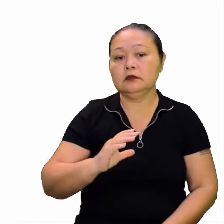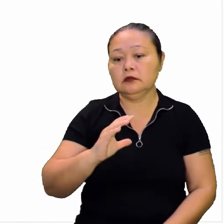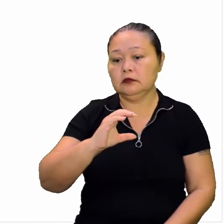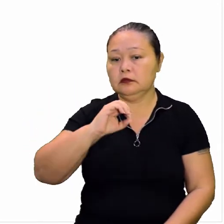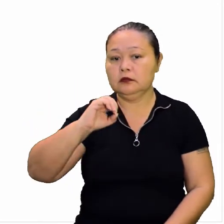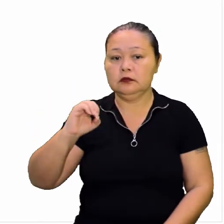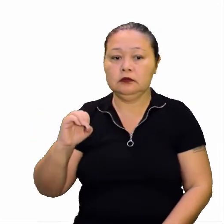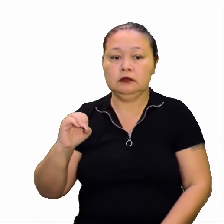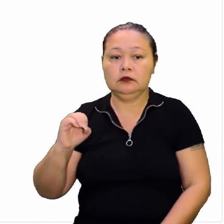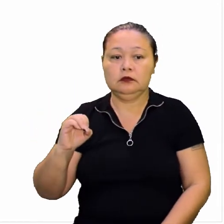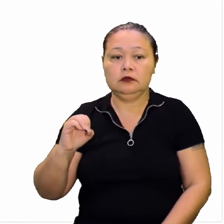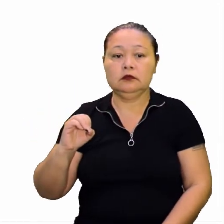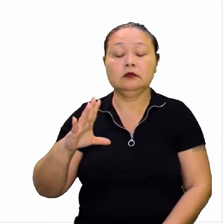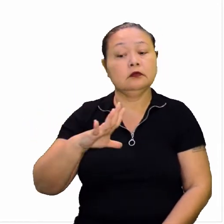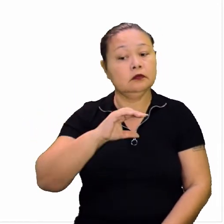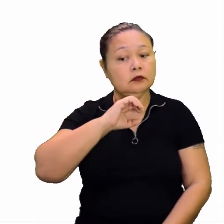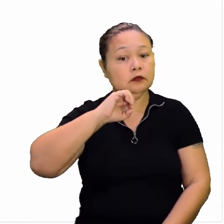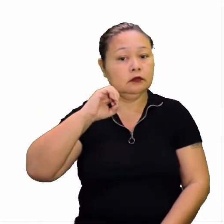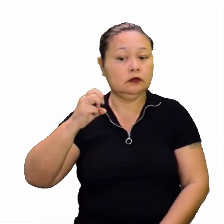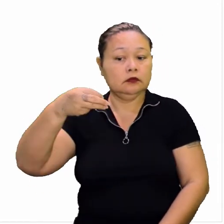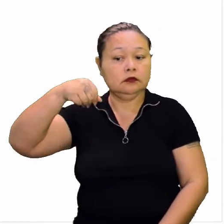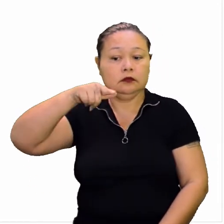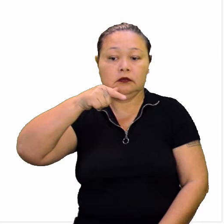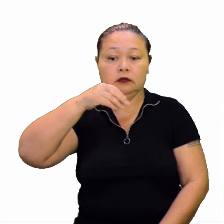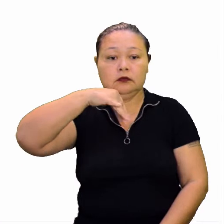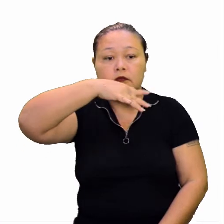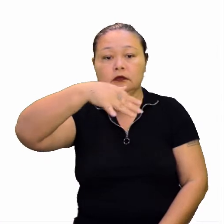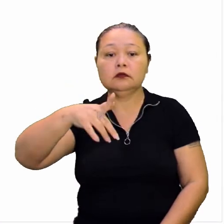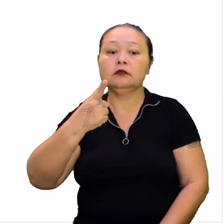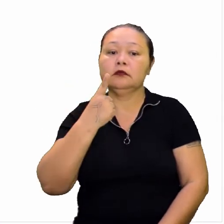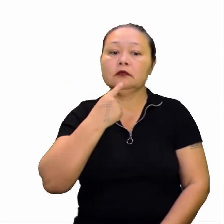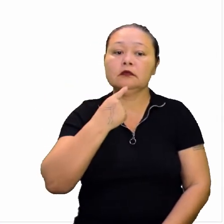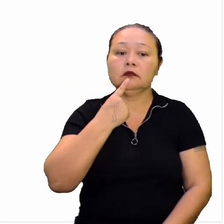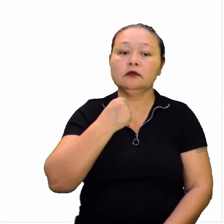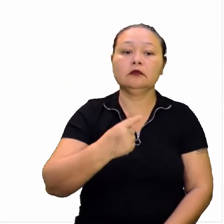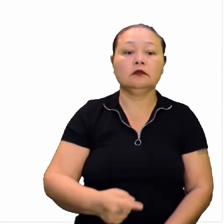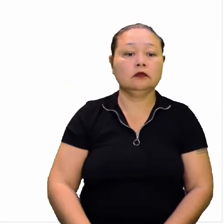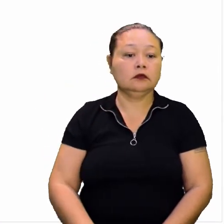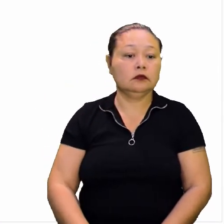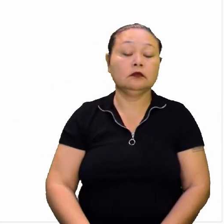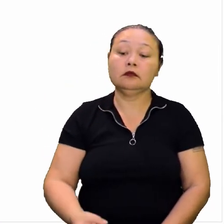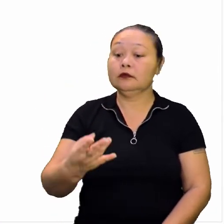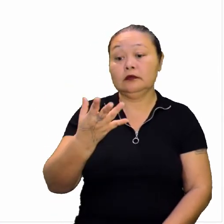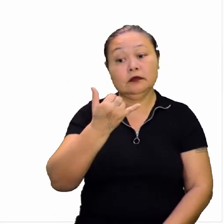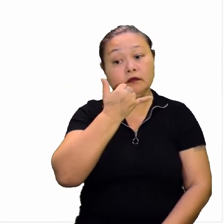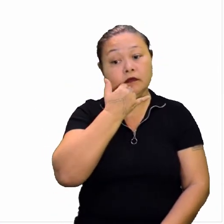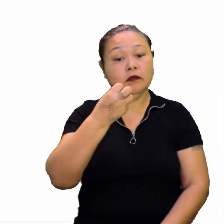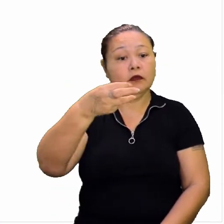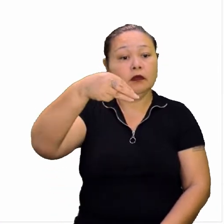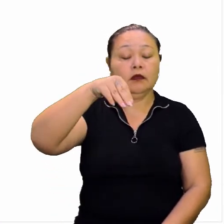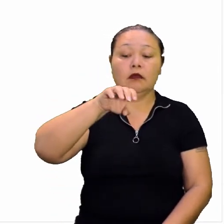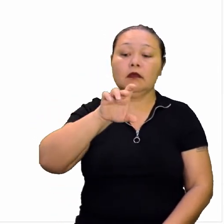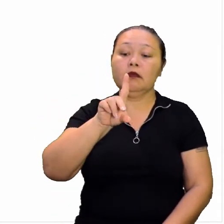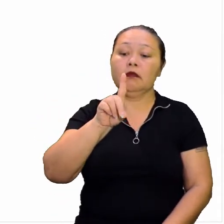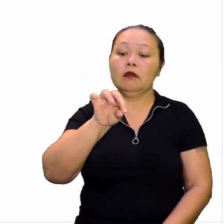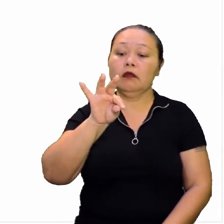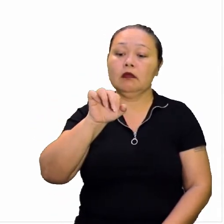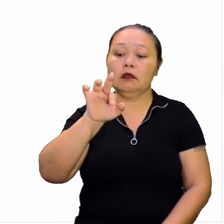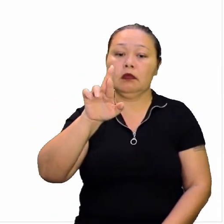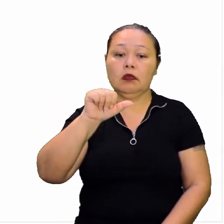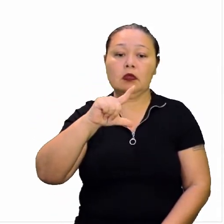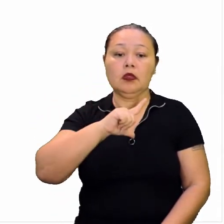o Oriente, localizado no Oriente do Mar Vermelho, né? Perdão, do Mar Mediterrâneo.